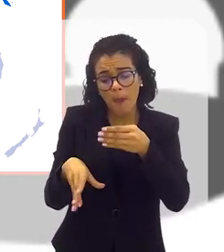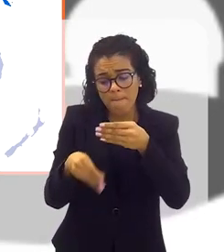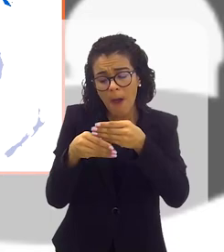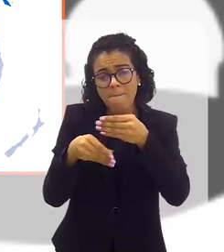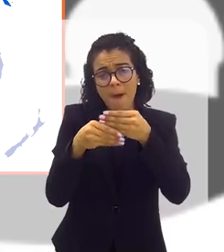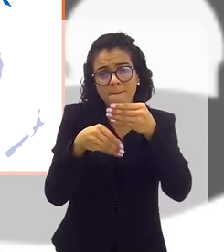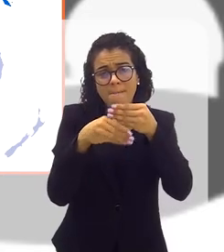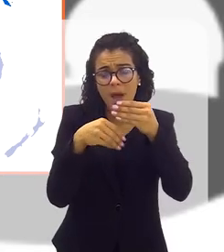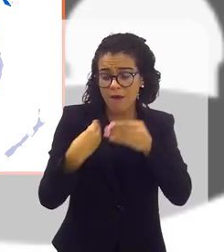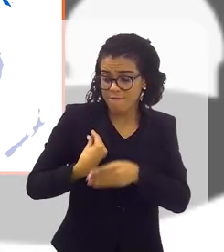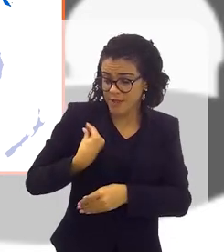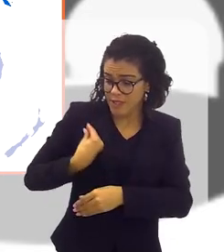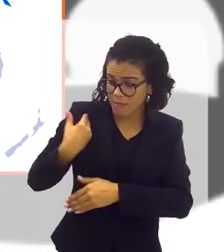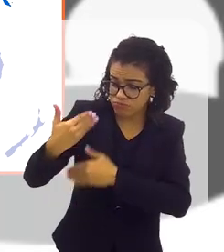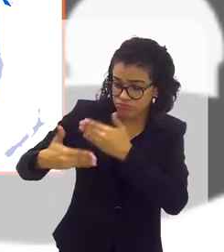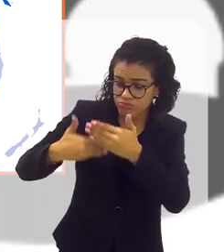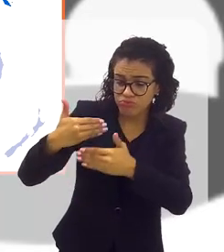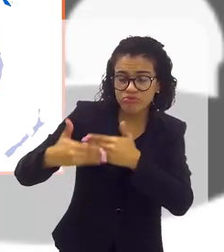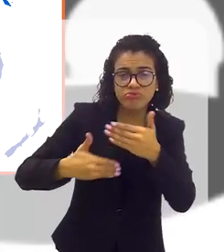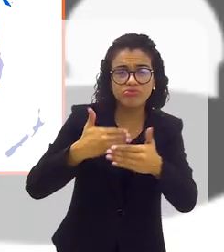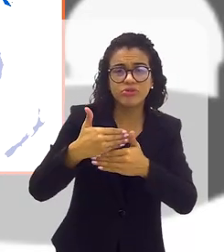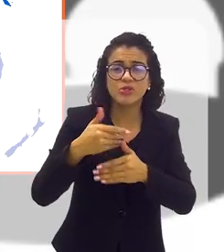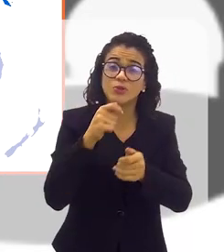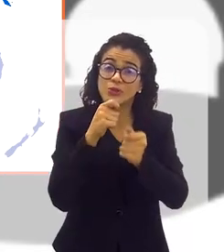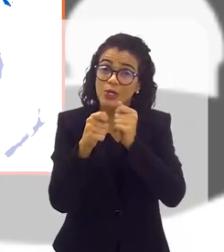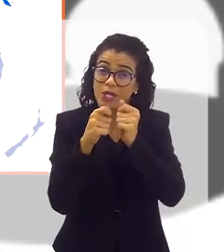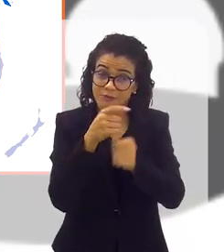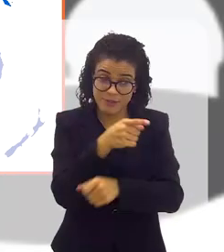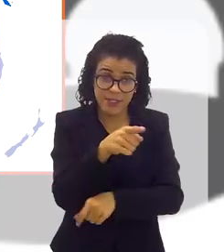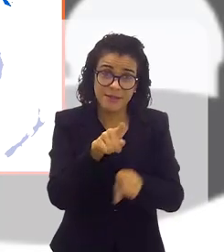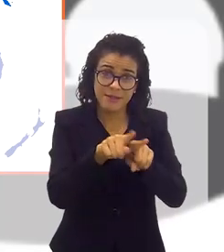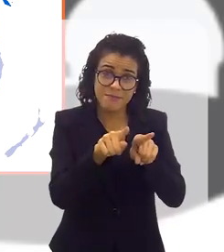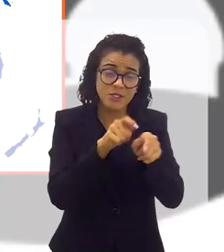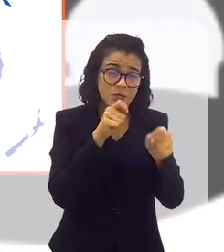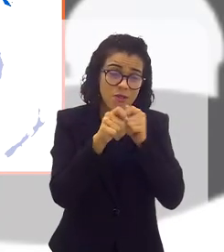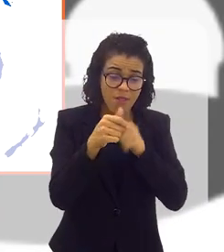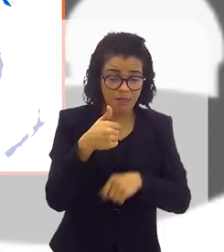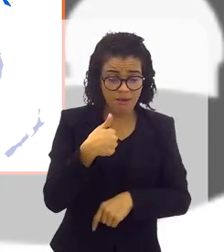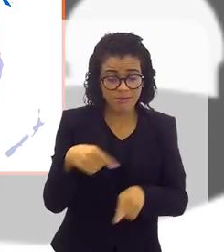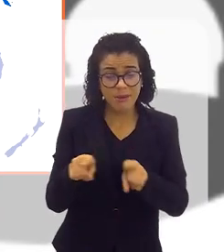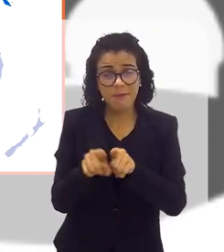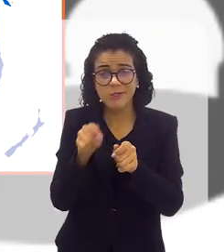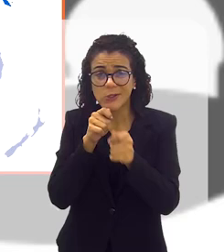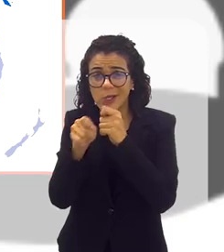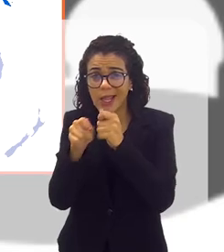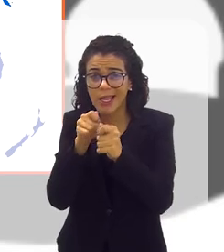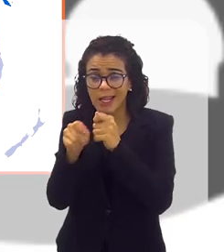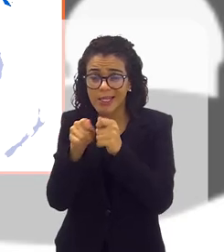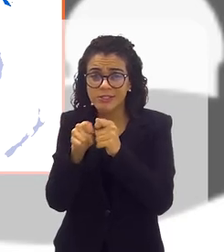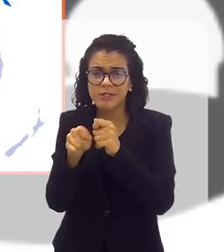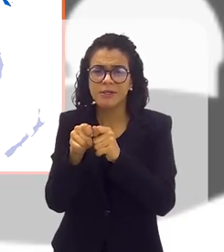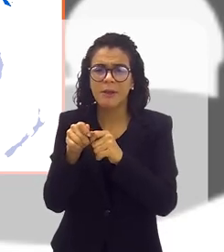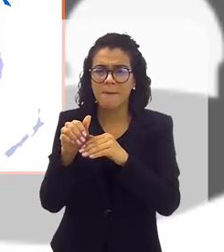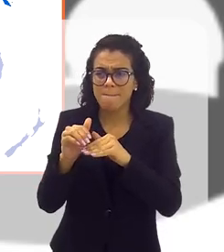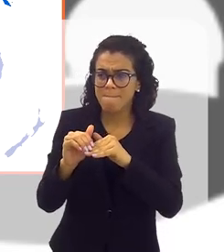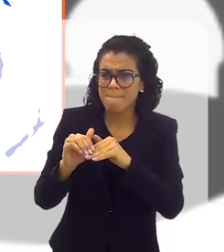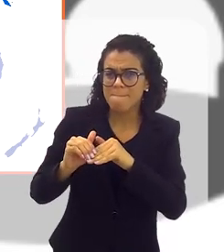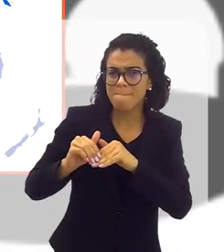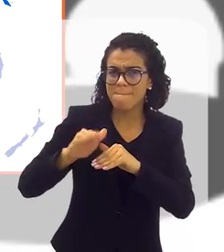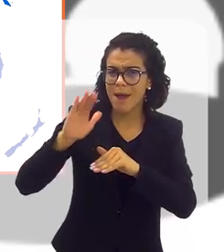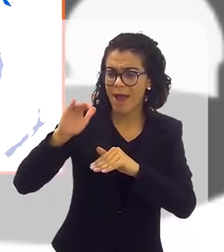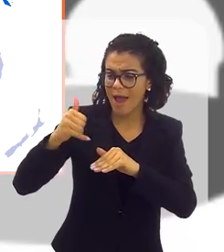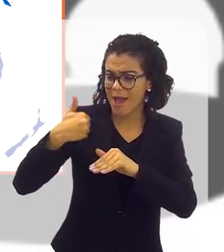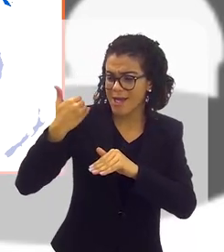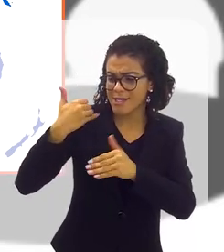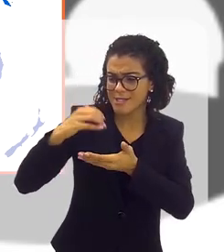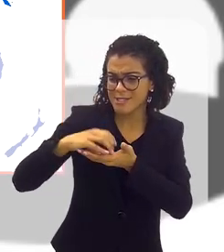se acumulou. Em todas as profissões, no jornalismo, né? Você também é jornalista, eu aqui. Quanto mais velho,